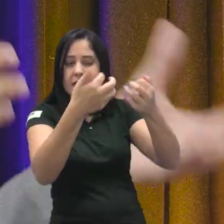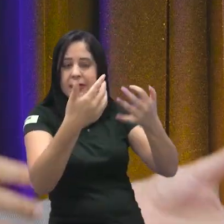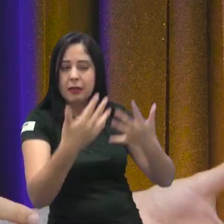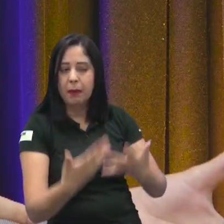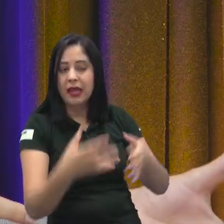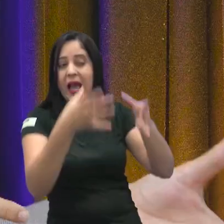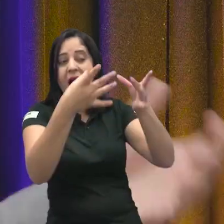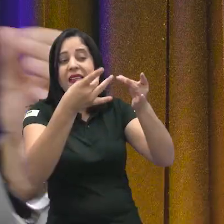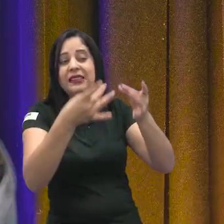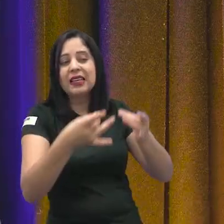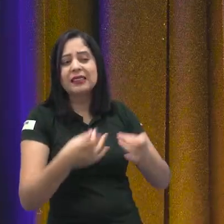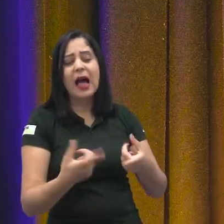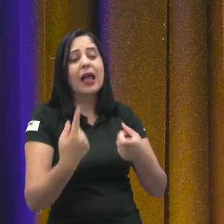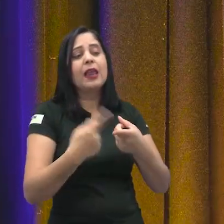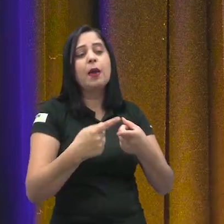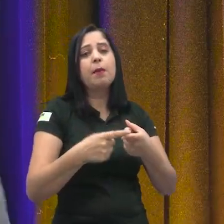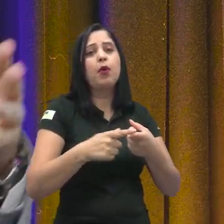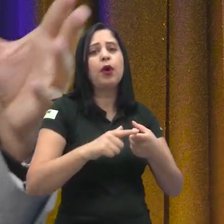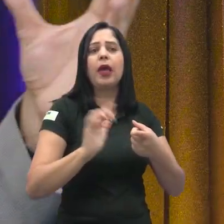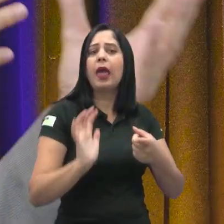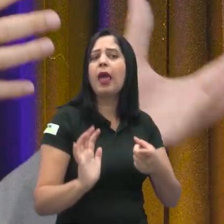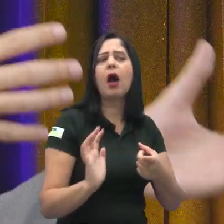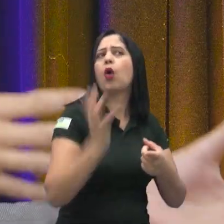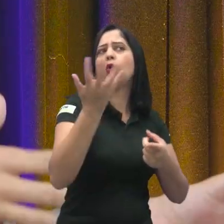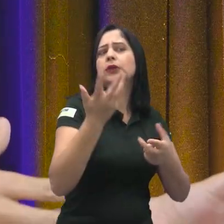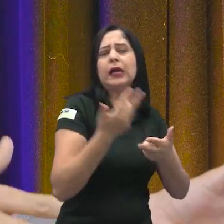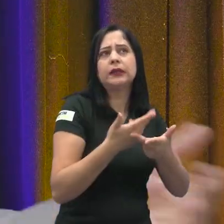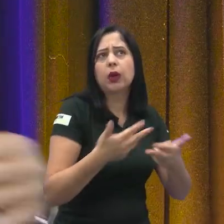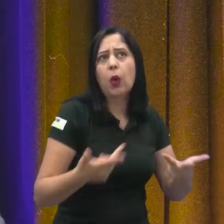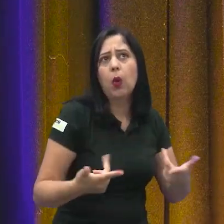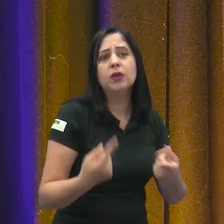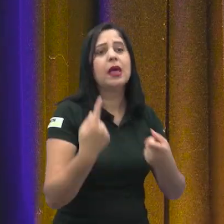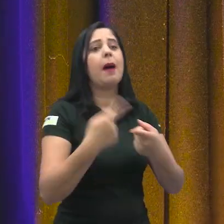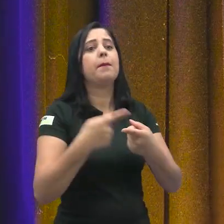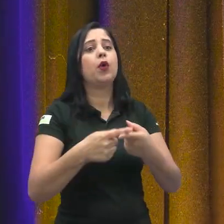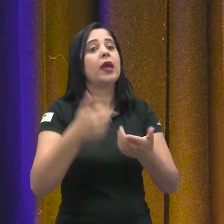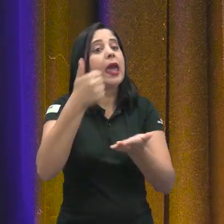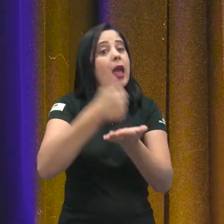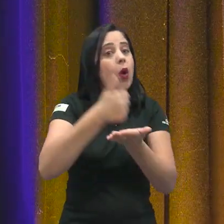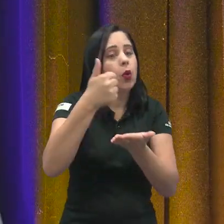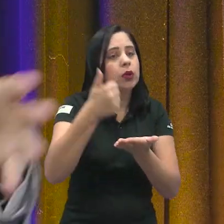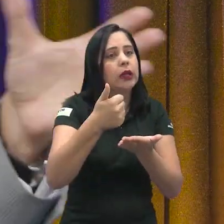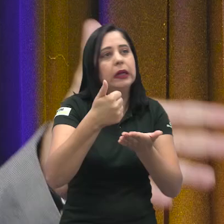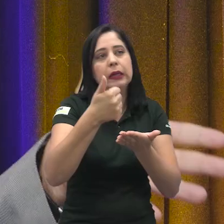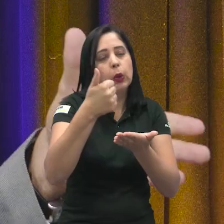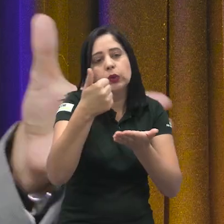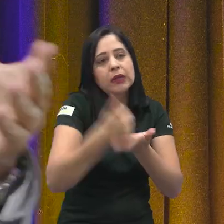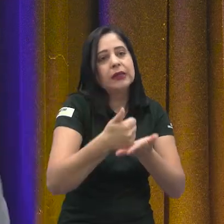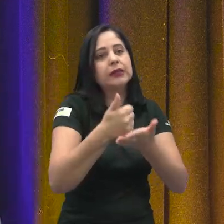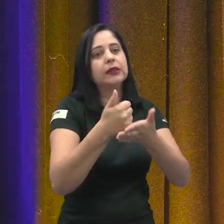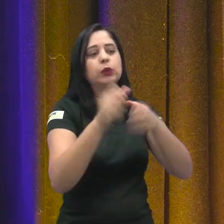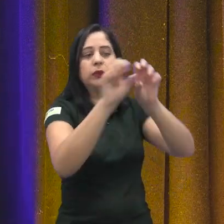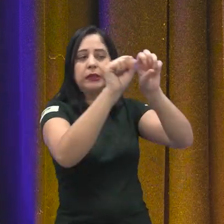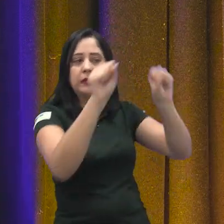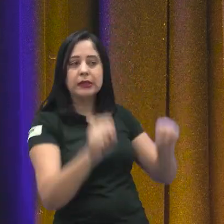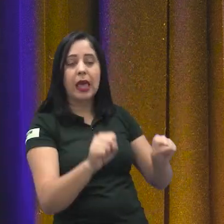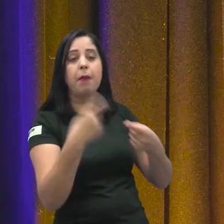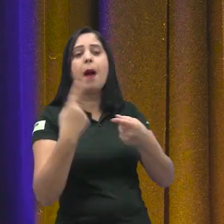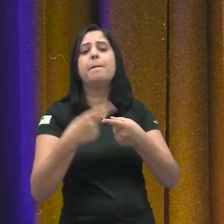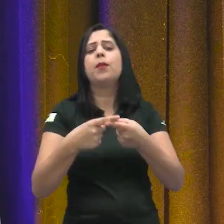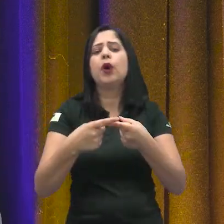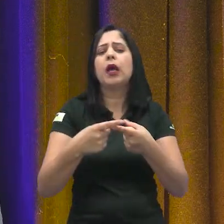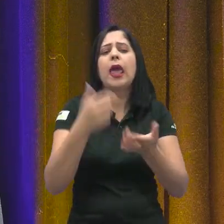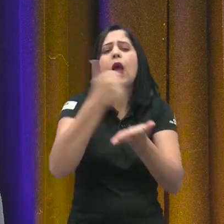porquê estamos fazendo aquele movimento, do porquê estamos contratando aquele sistema ou aquele fornecedor, você